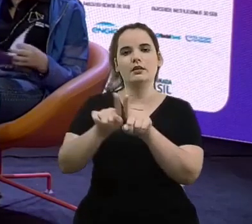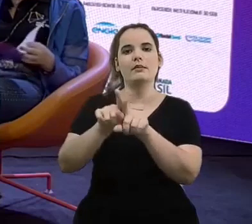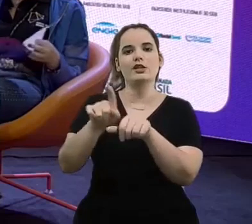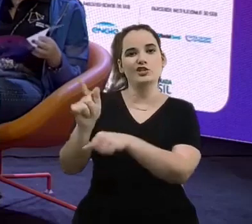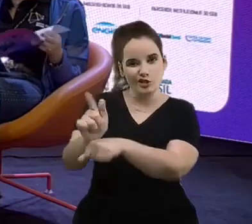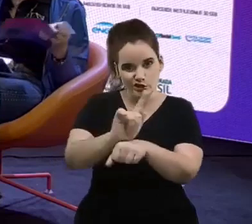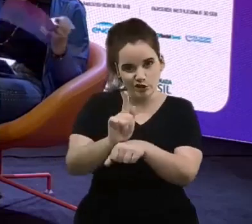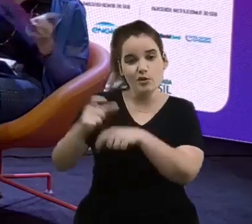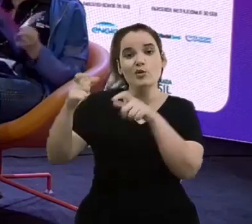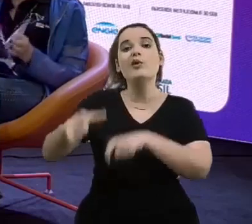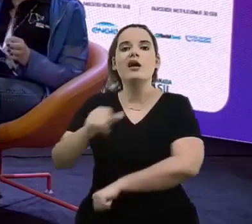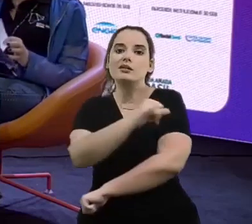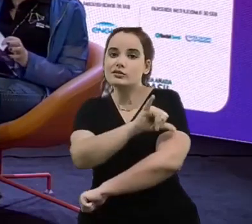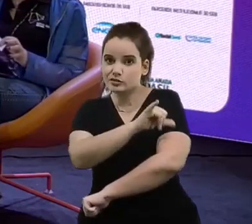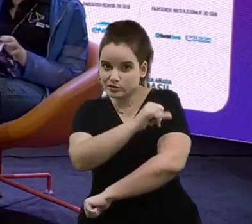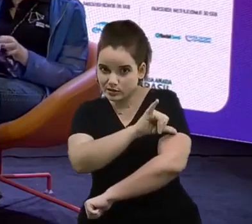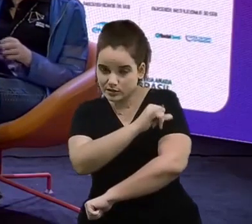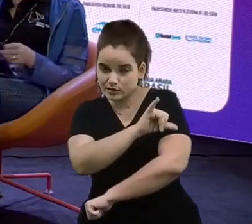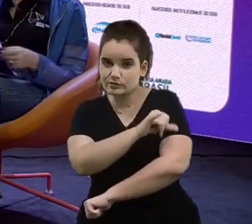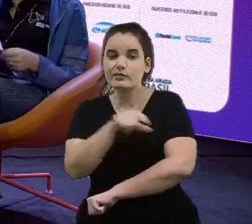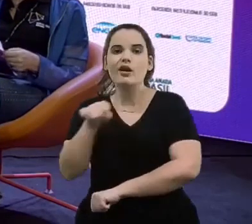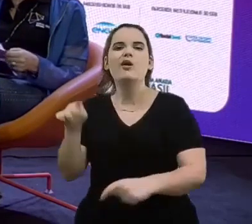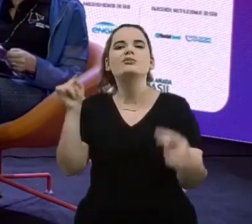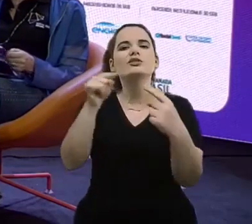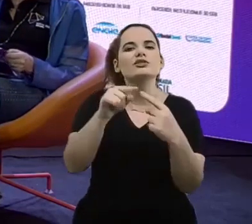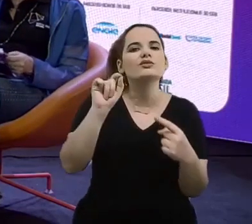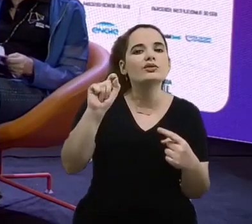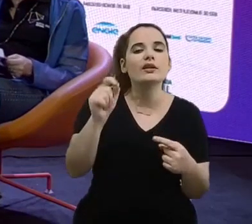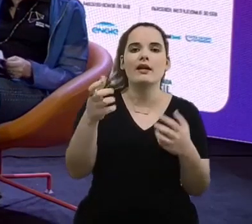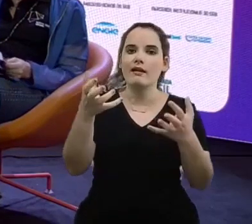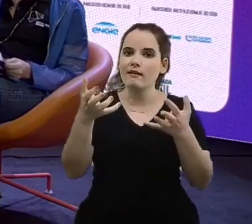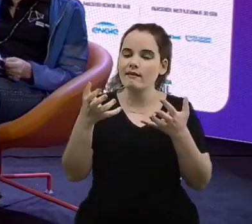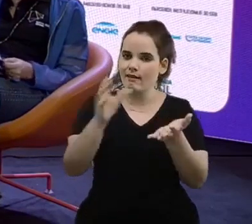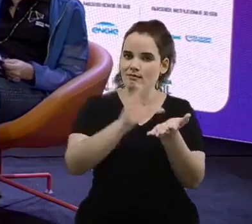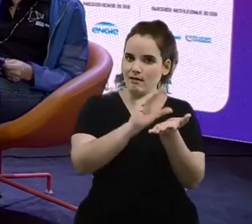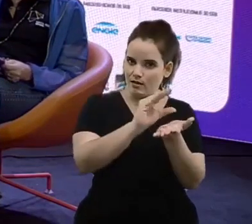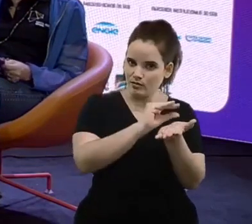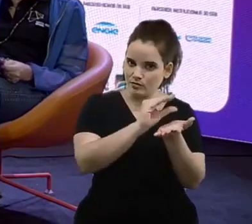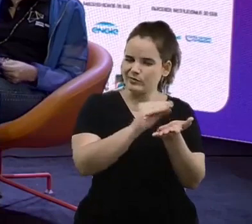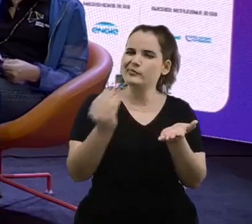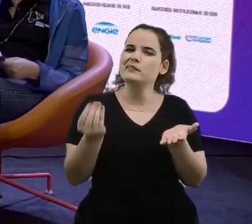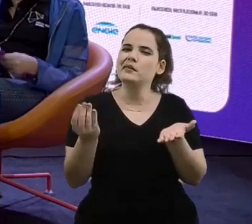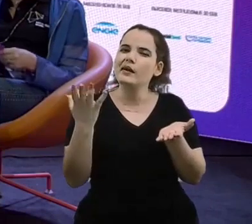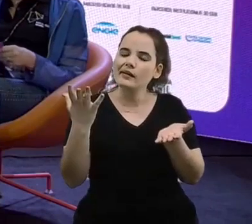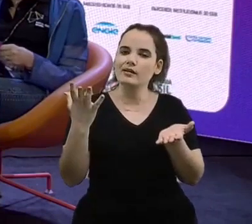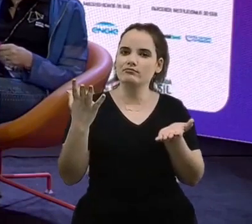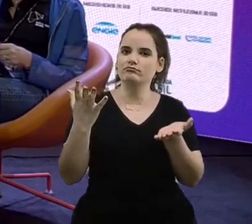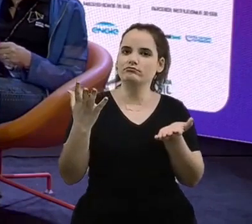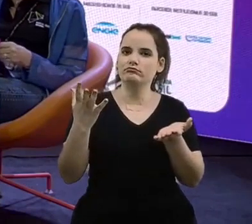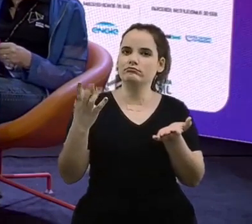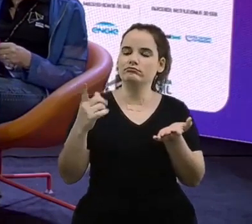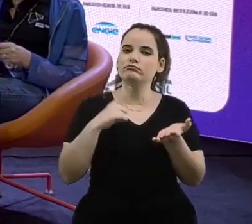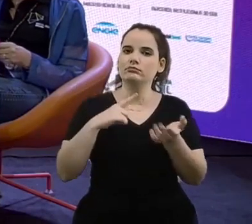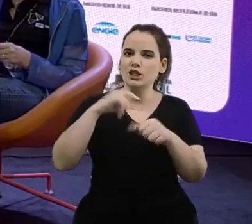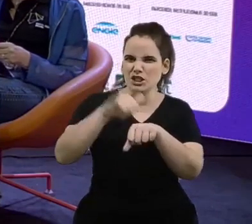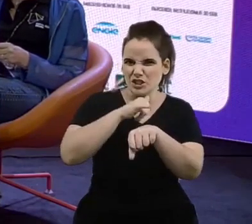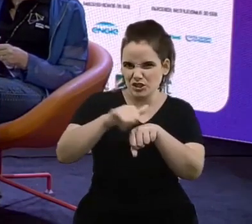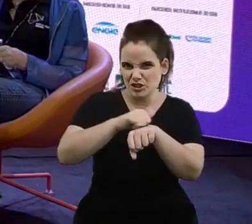visando a composição de um índice de integração dos instrumentos de planejamento da Secretaria, a fim de monitorar